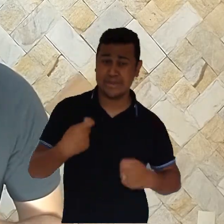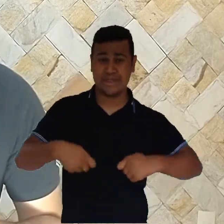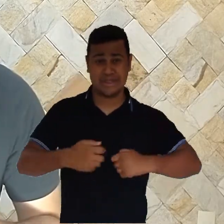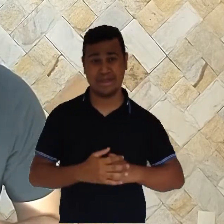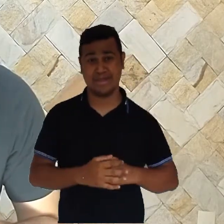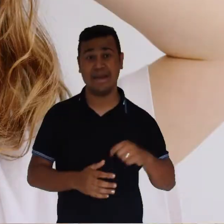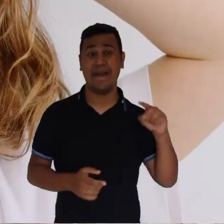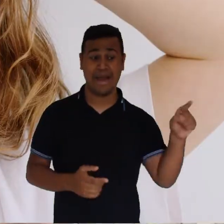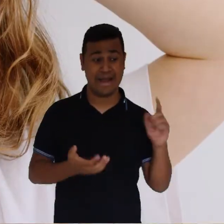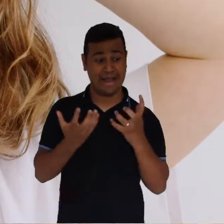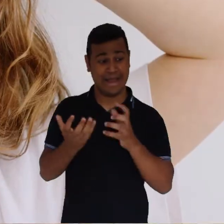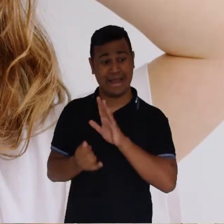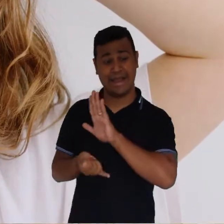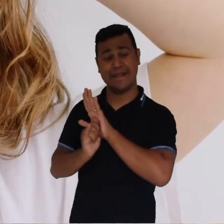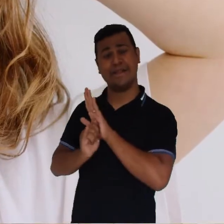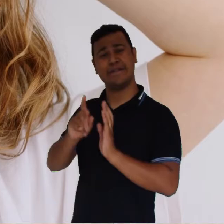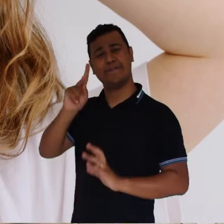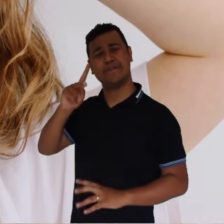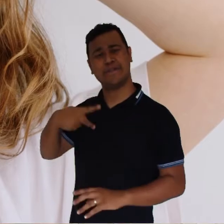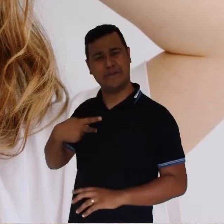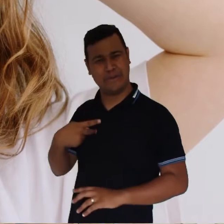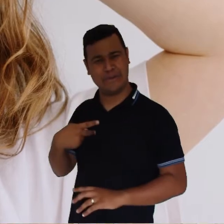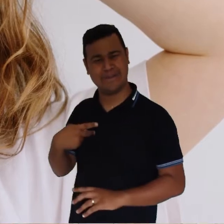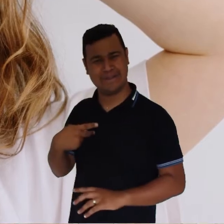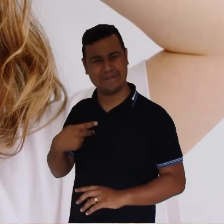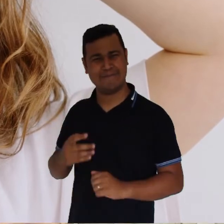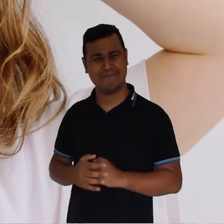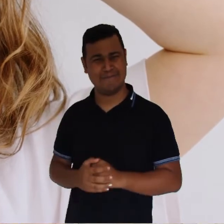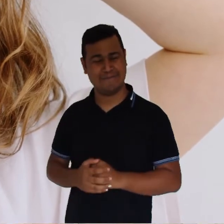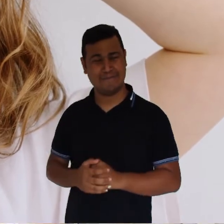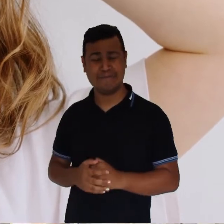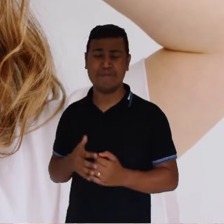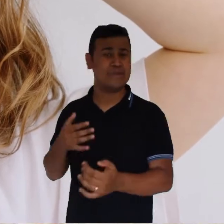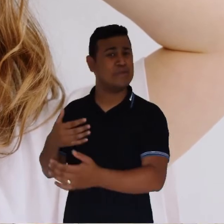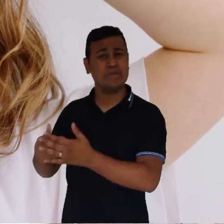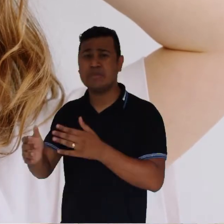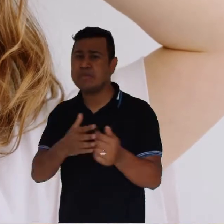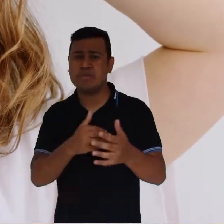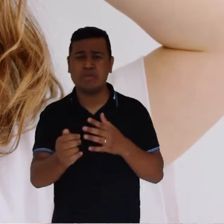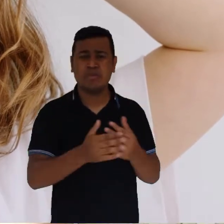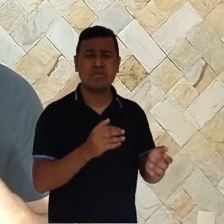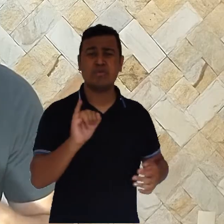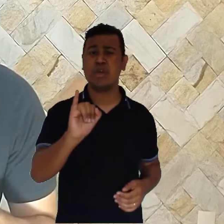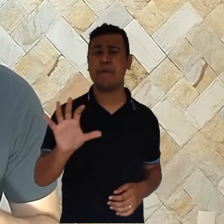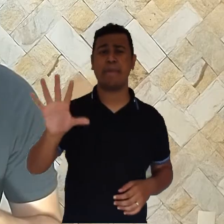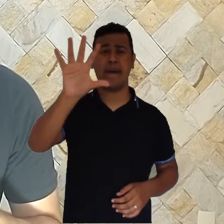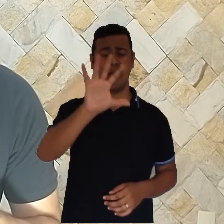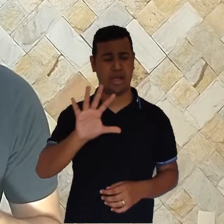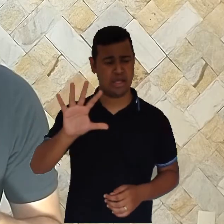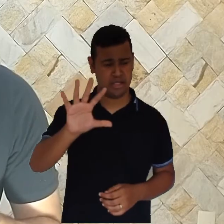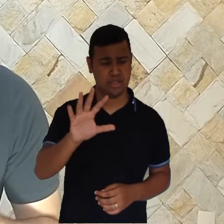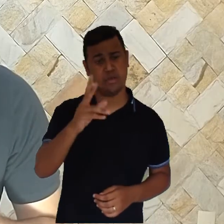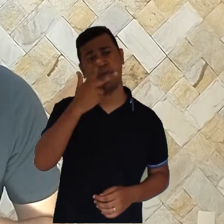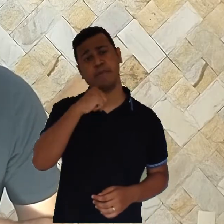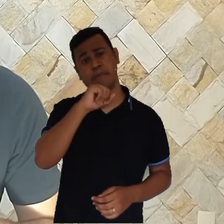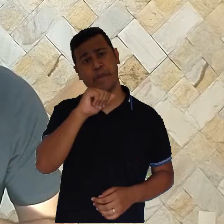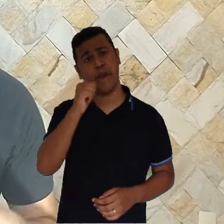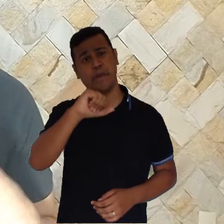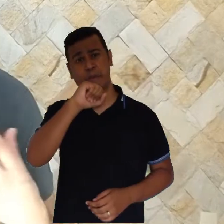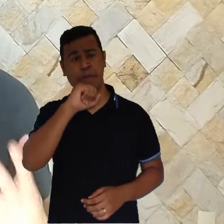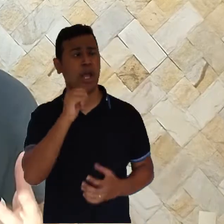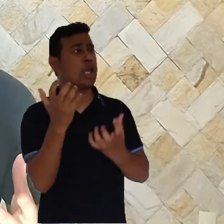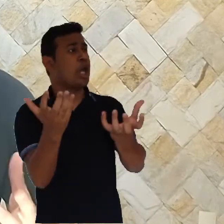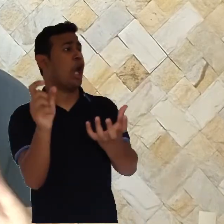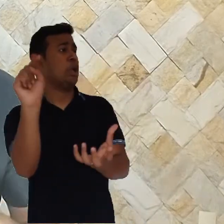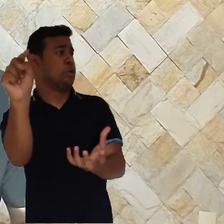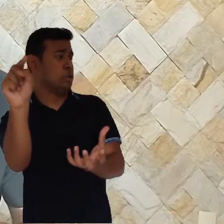buscam construir uma identidade pessoal independente daquela imagem que muitas vezes os pais desejam. Como